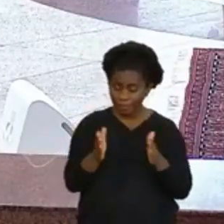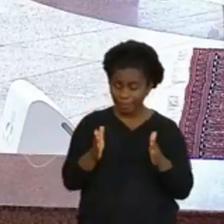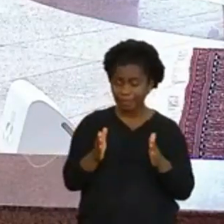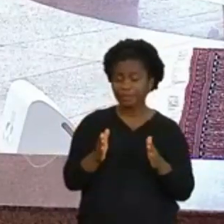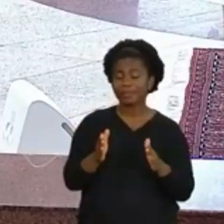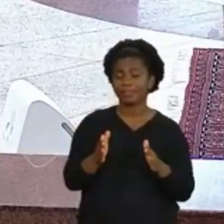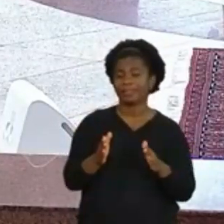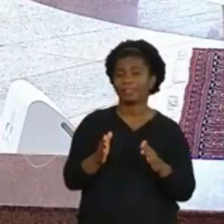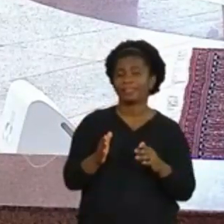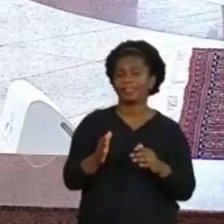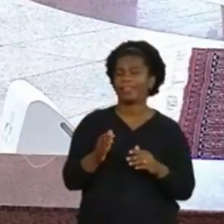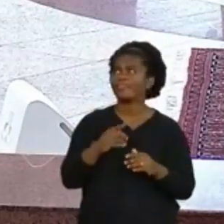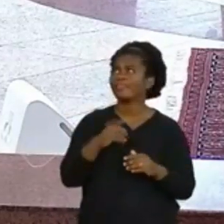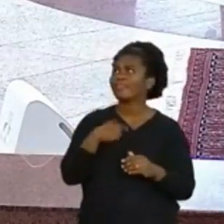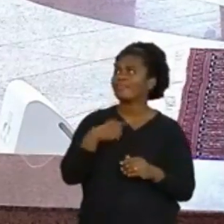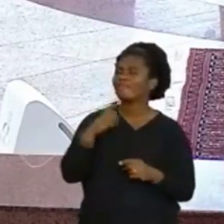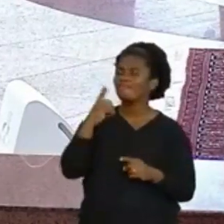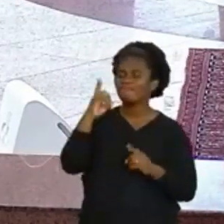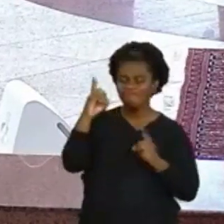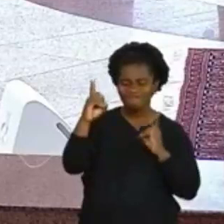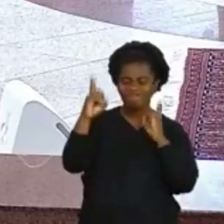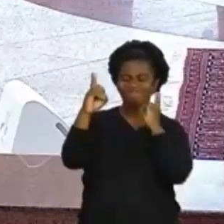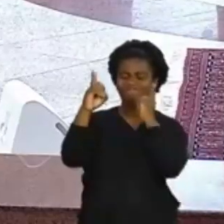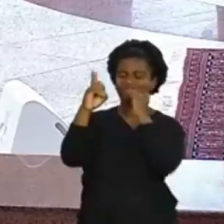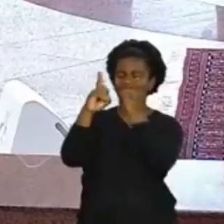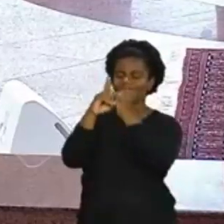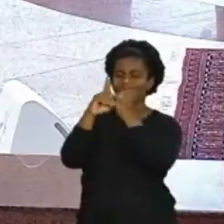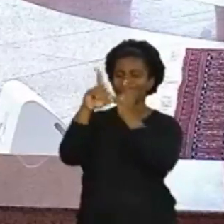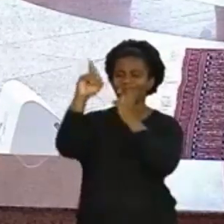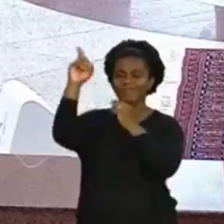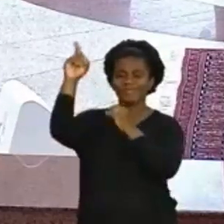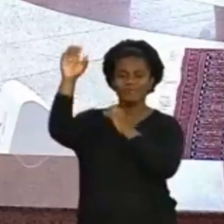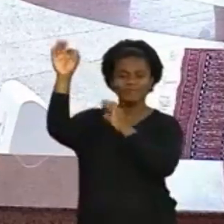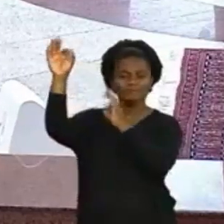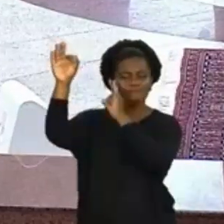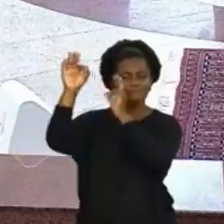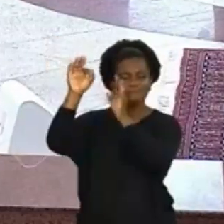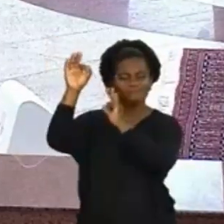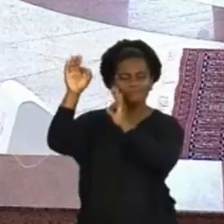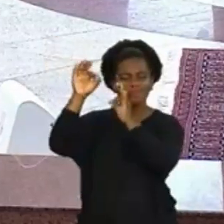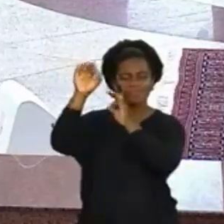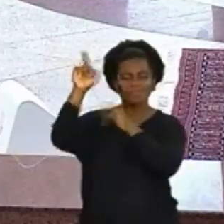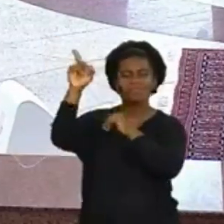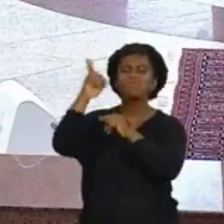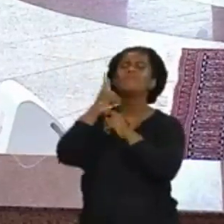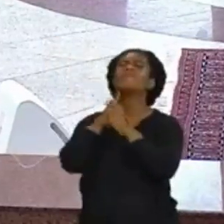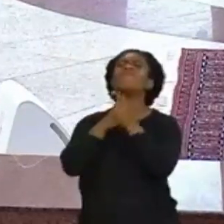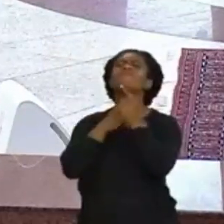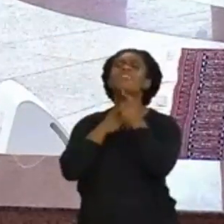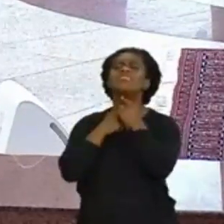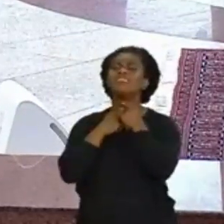o dia que eu descobri o plano dele, o dia que eu entendi a vontade dele, mudou tudo.